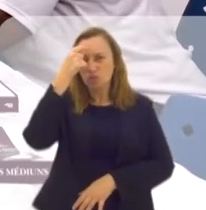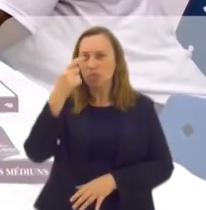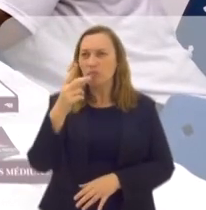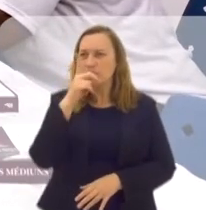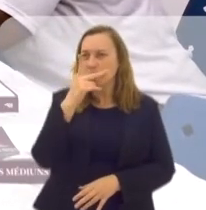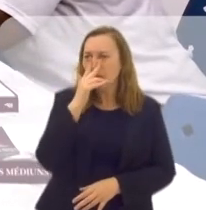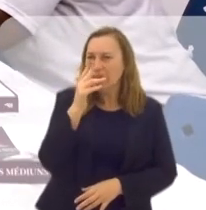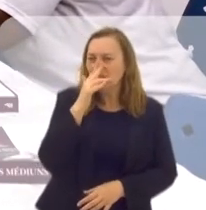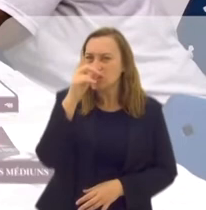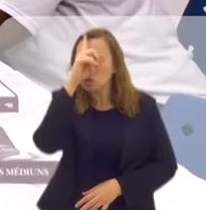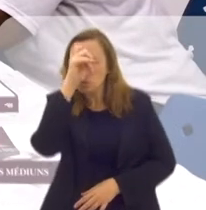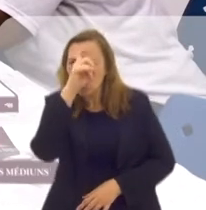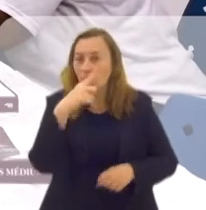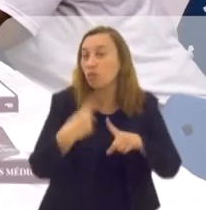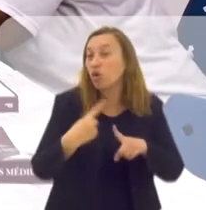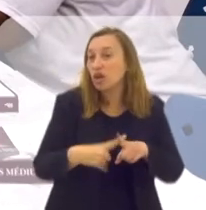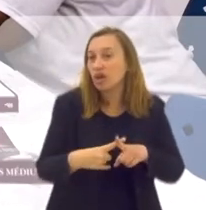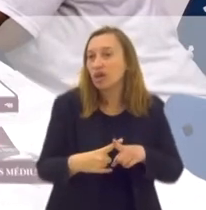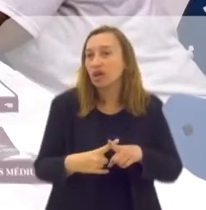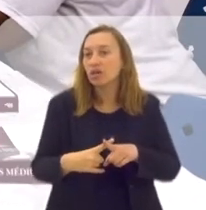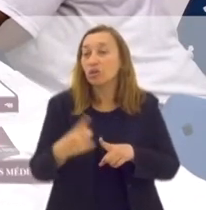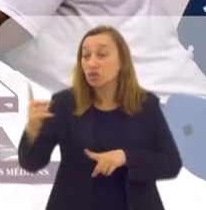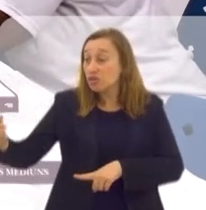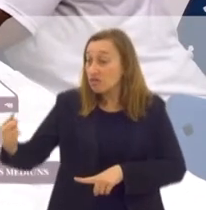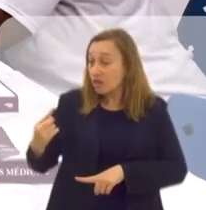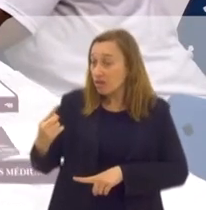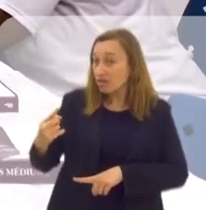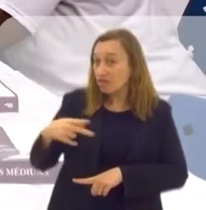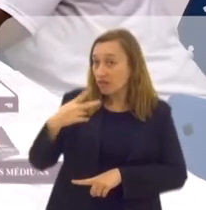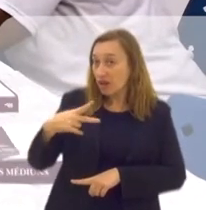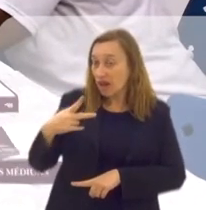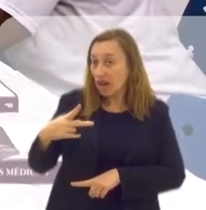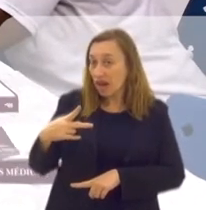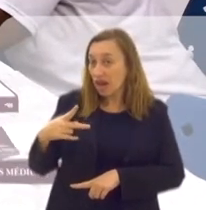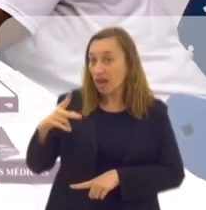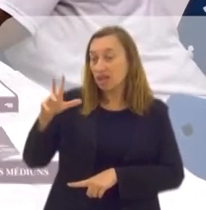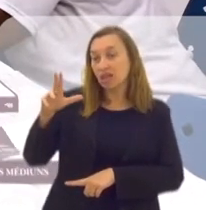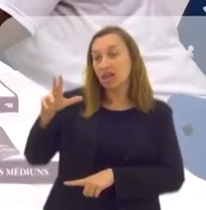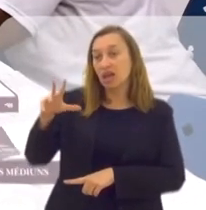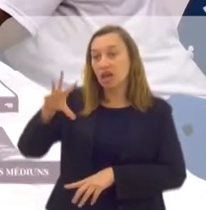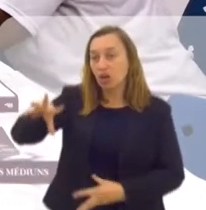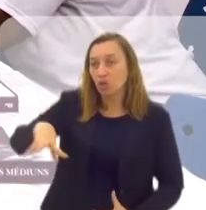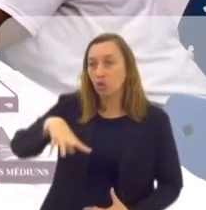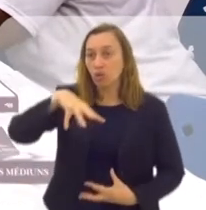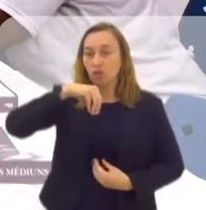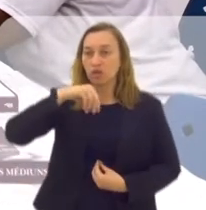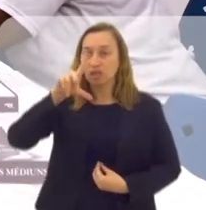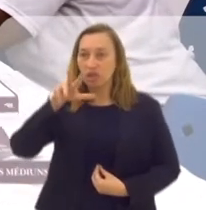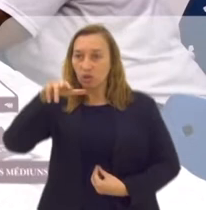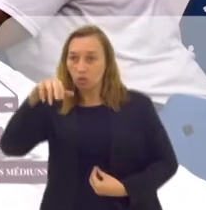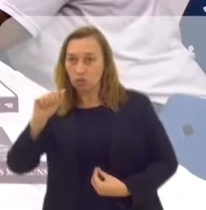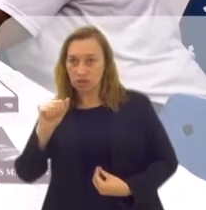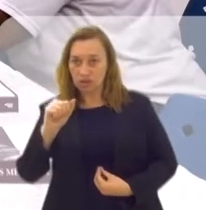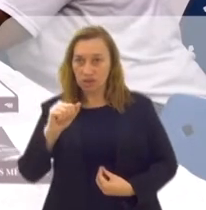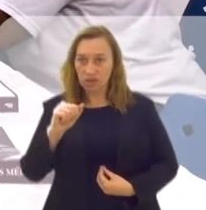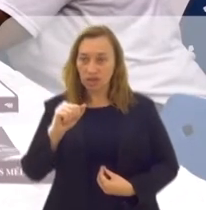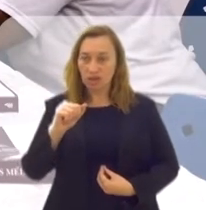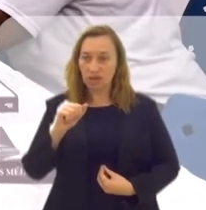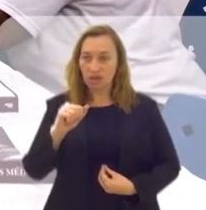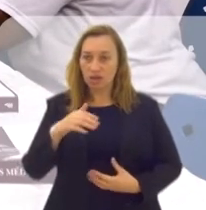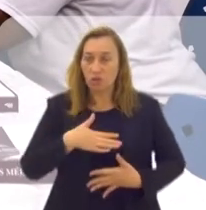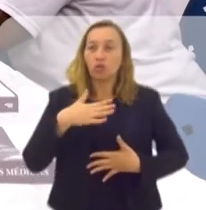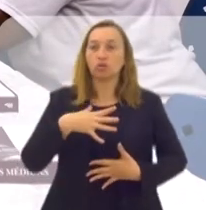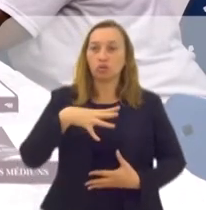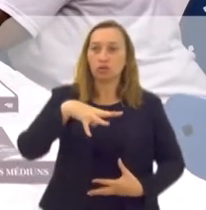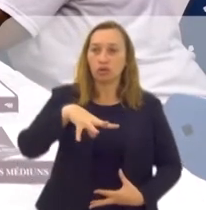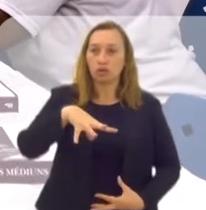como um pronto-socorro. Certo. Porque quando ele vem falar através da Lúcia, ele tem o que a gente chama de choque